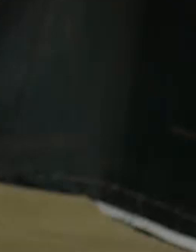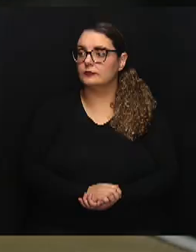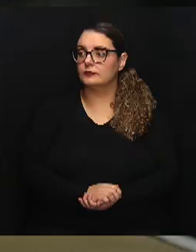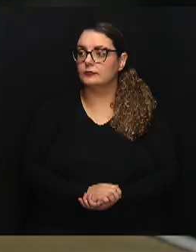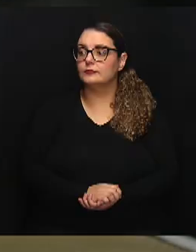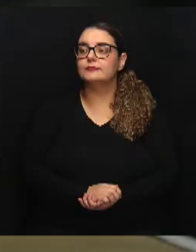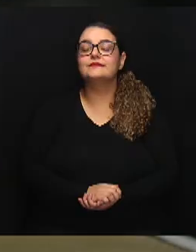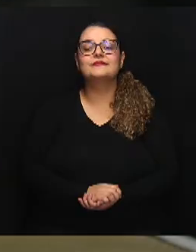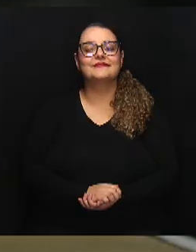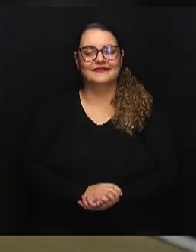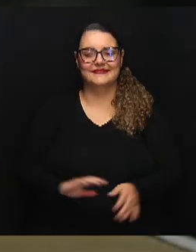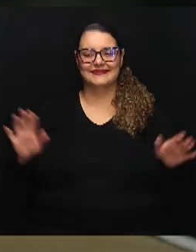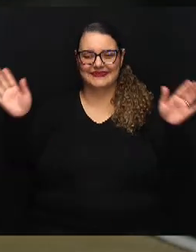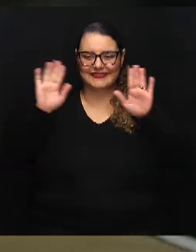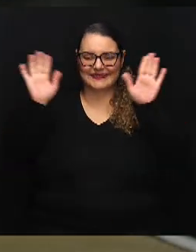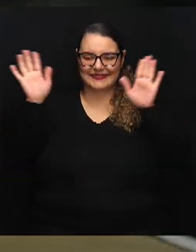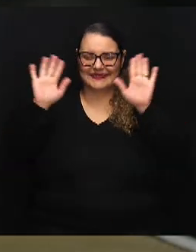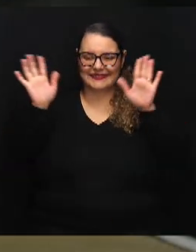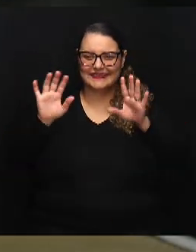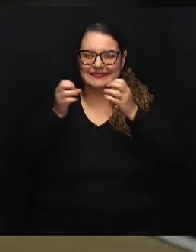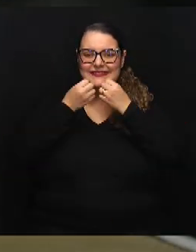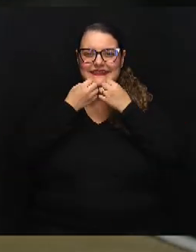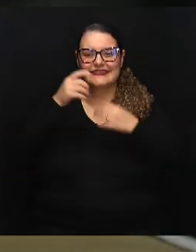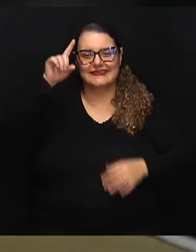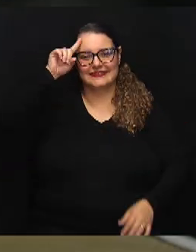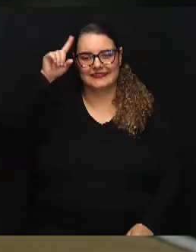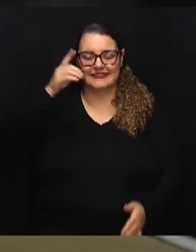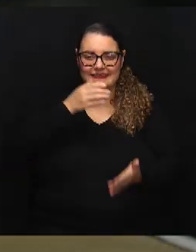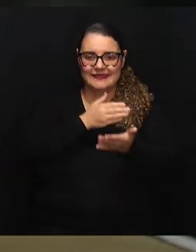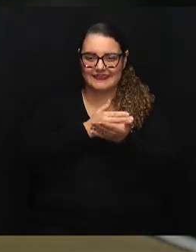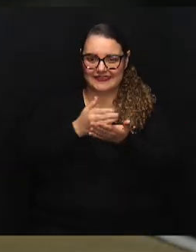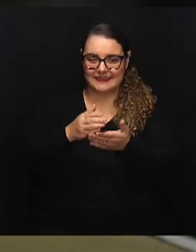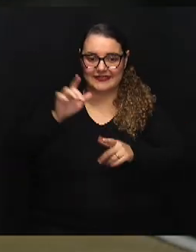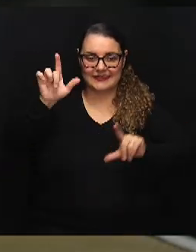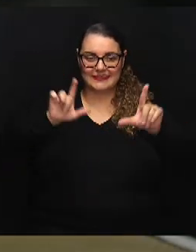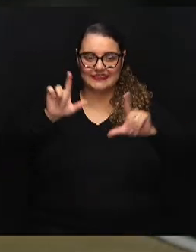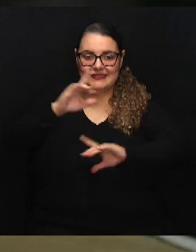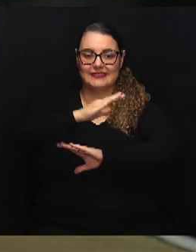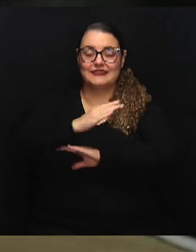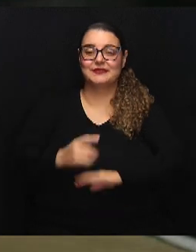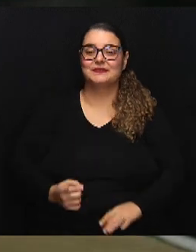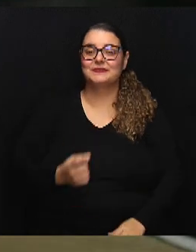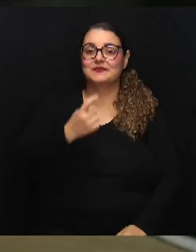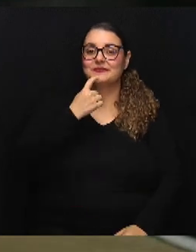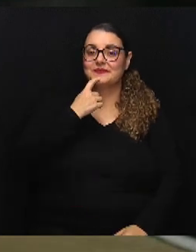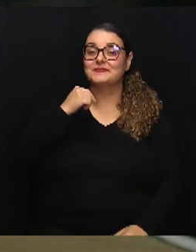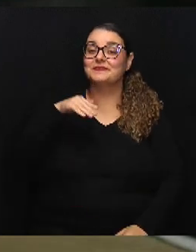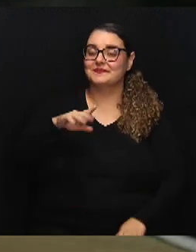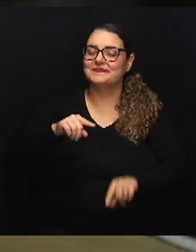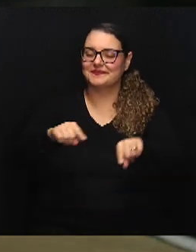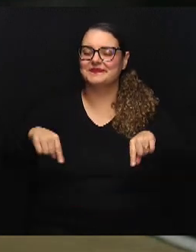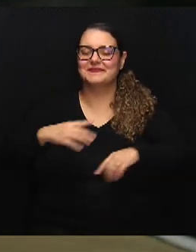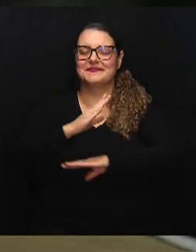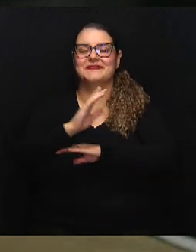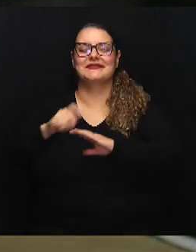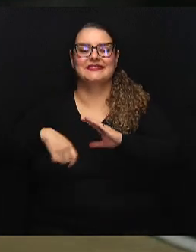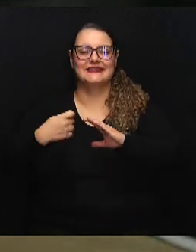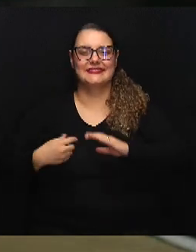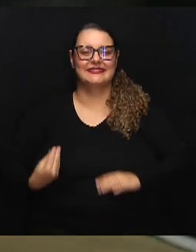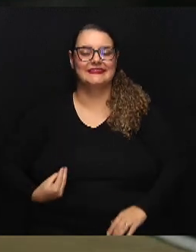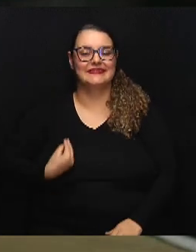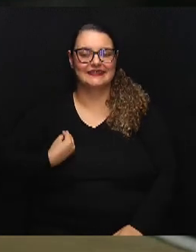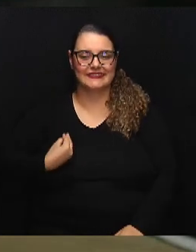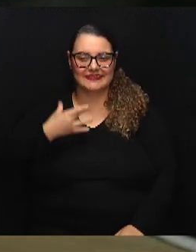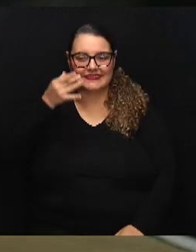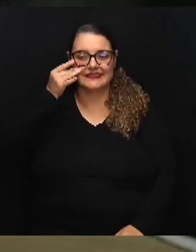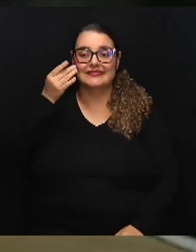Olá, muito bom dia! Está começando aqui pela TV Câmara Campinas mais um Estúdio Câmara ao vivo